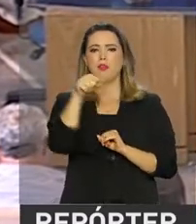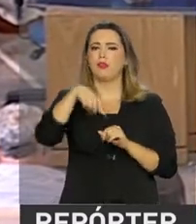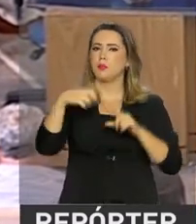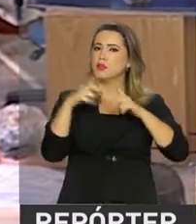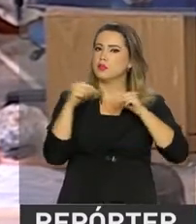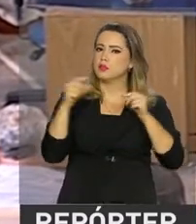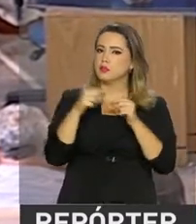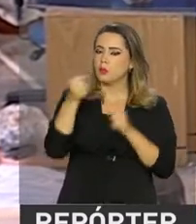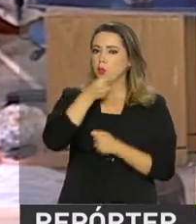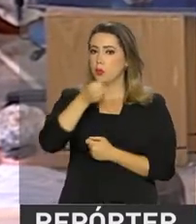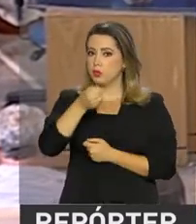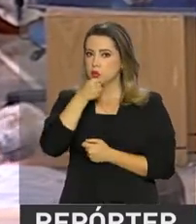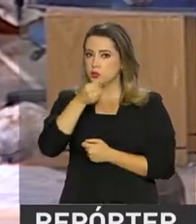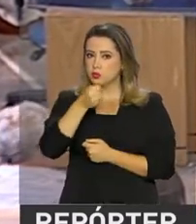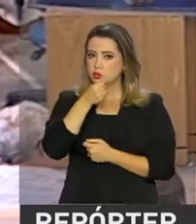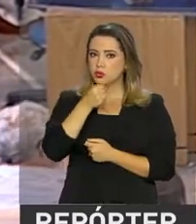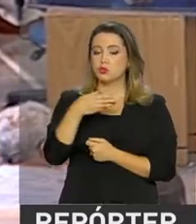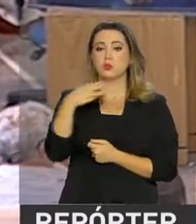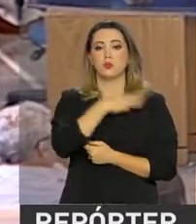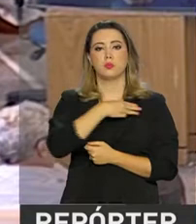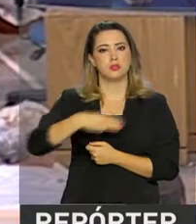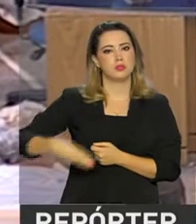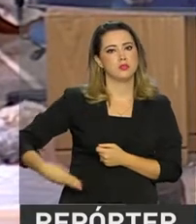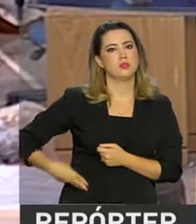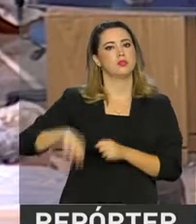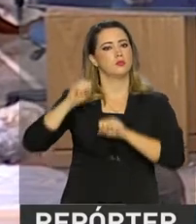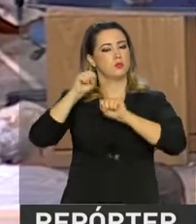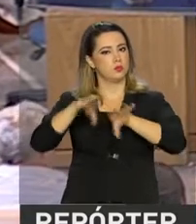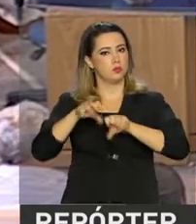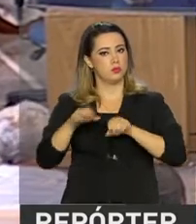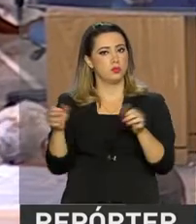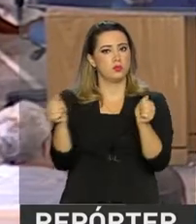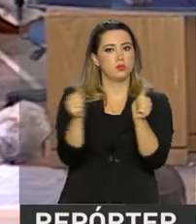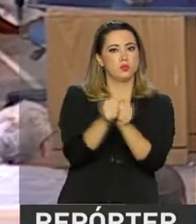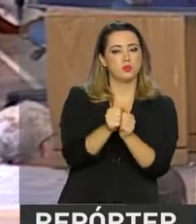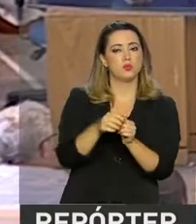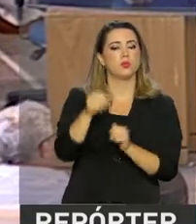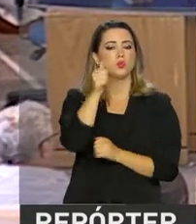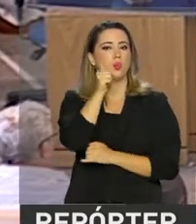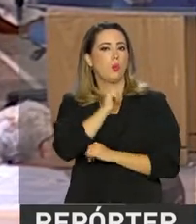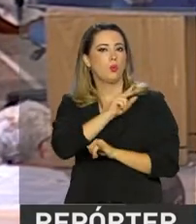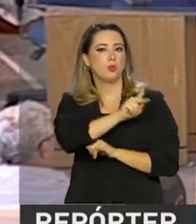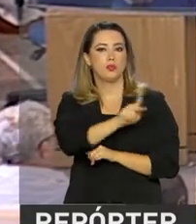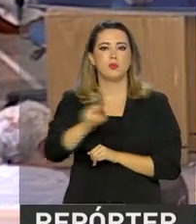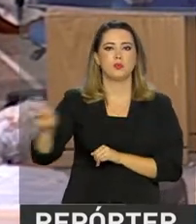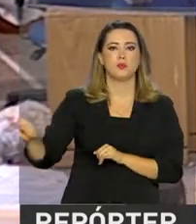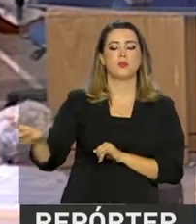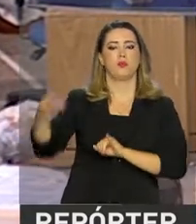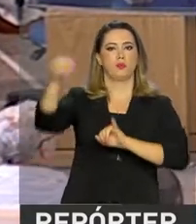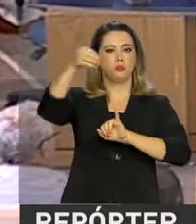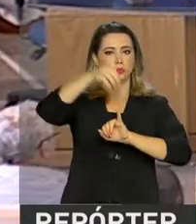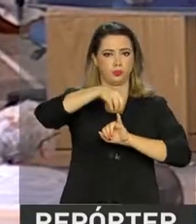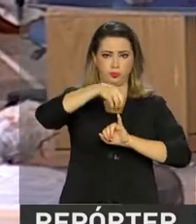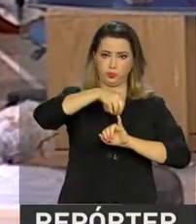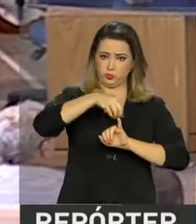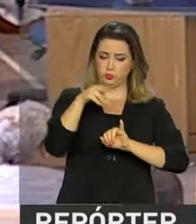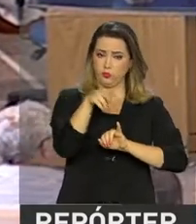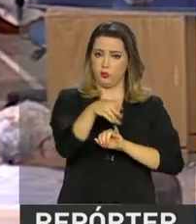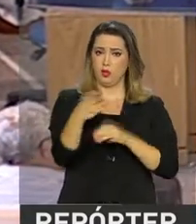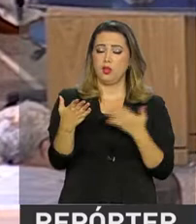Brasília, uma coletiva de imprensa com o ministro da Educação, Mendonça Filho, e com a presidente do Instituto, Maria Inês Fini.